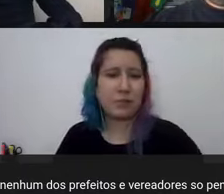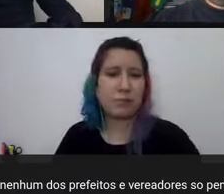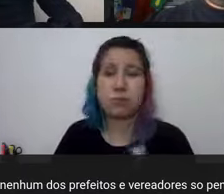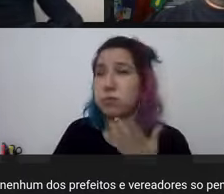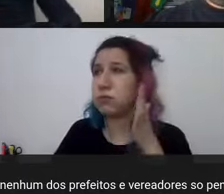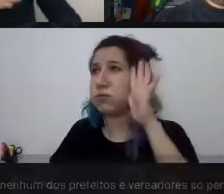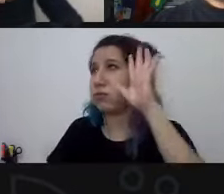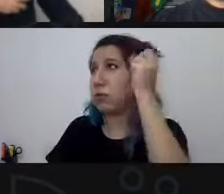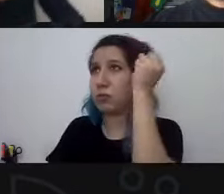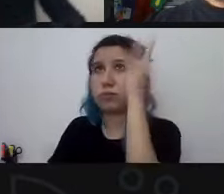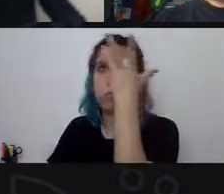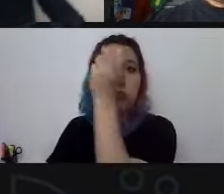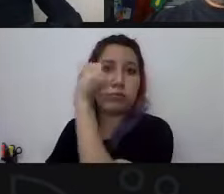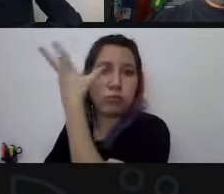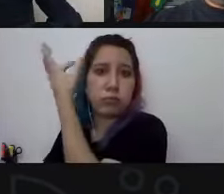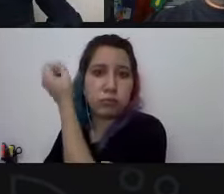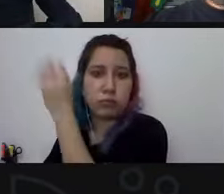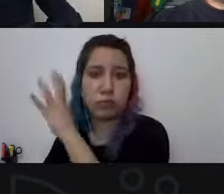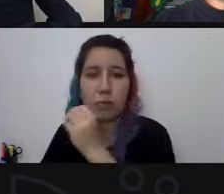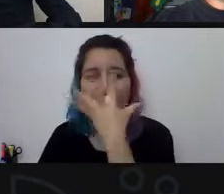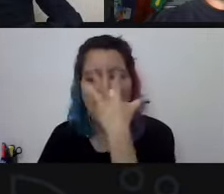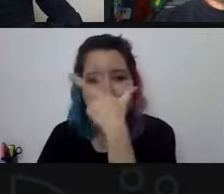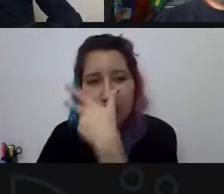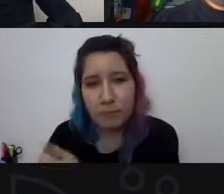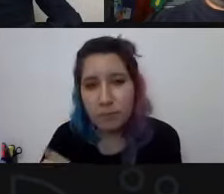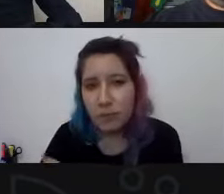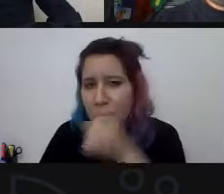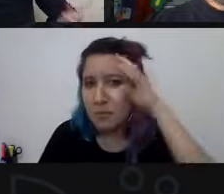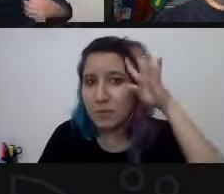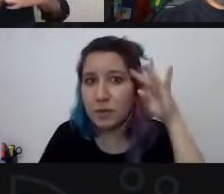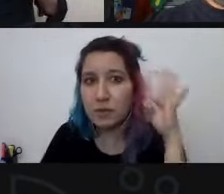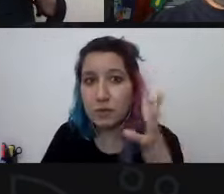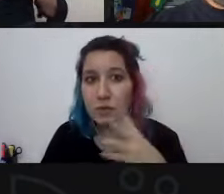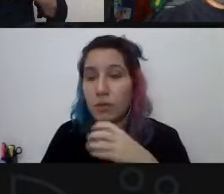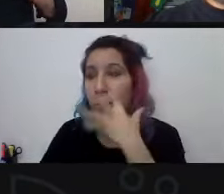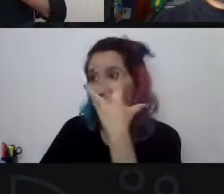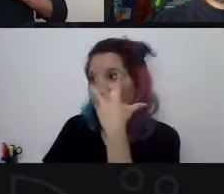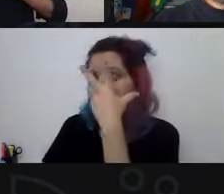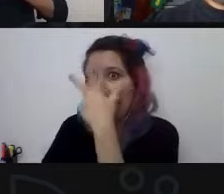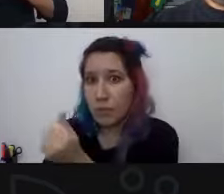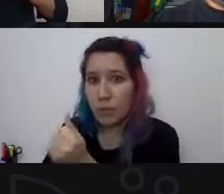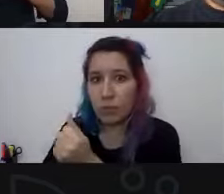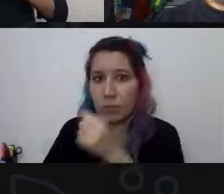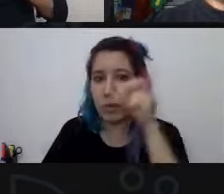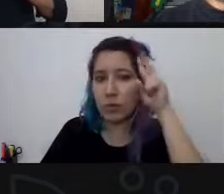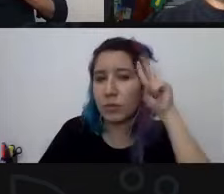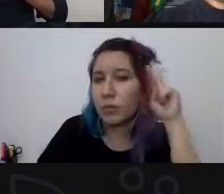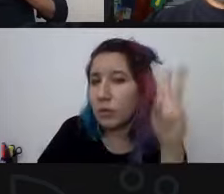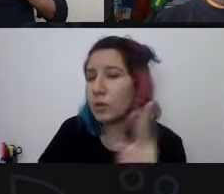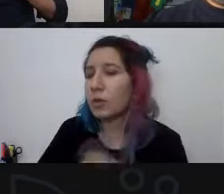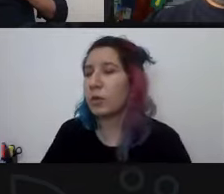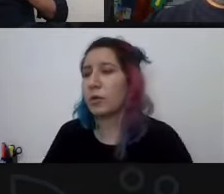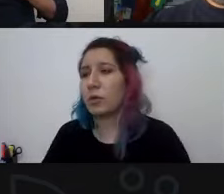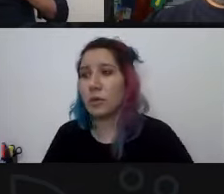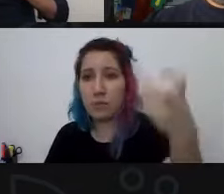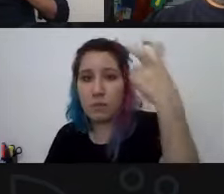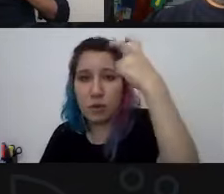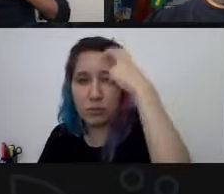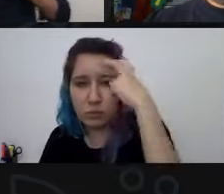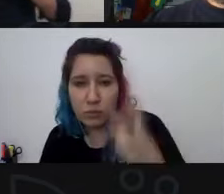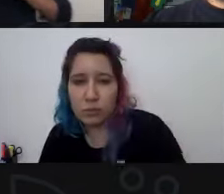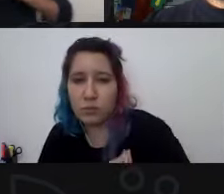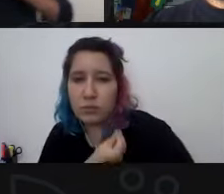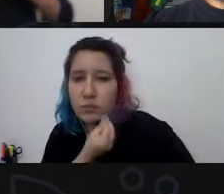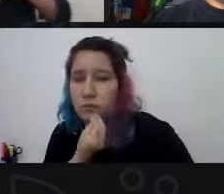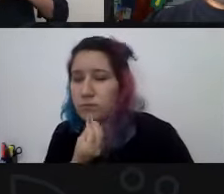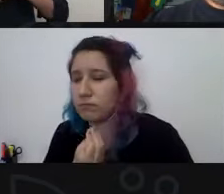natural incrível, de uma história incrível, com uma cultura viva,